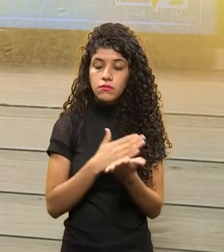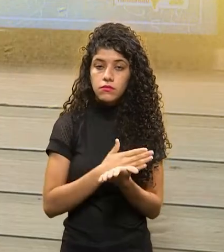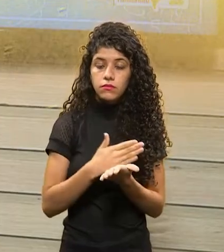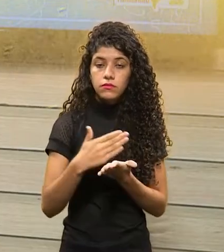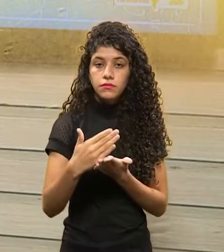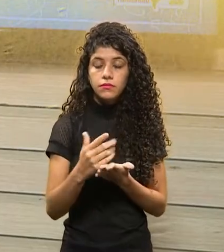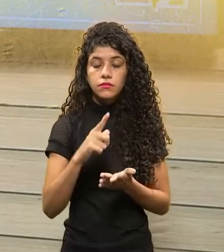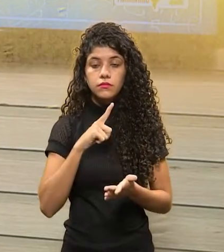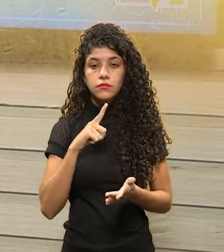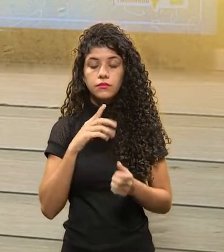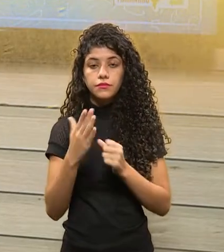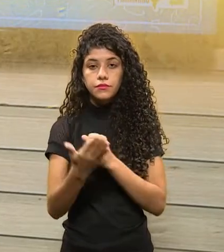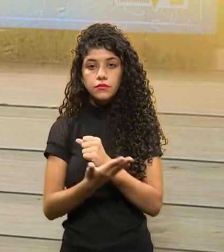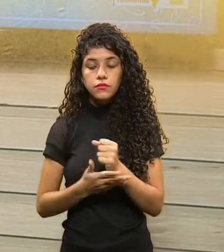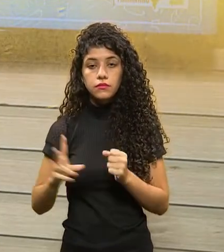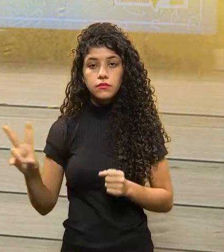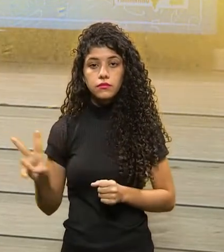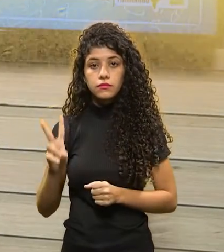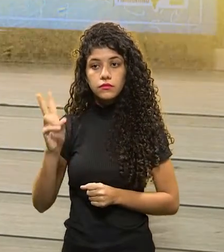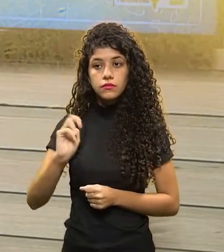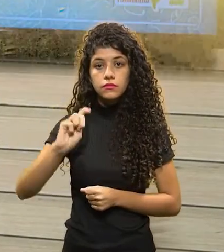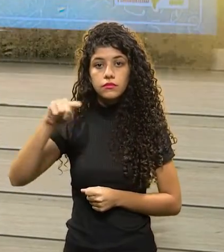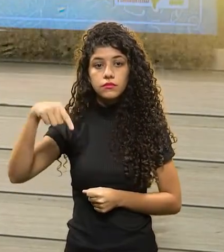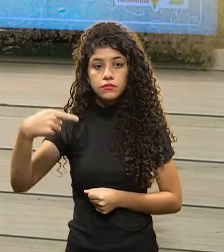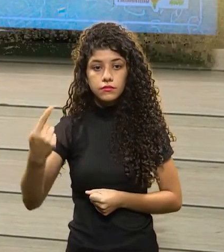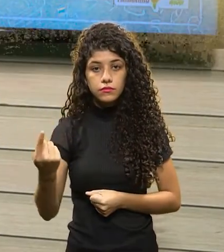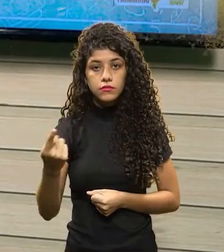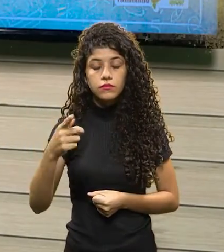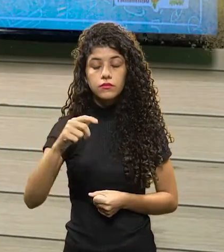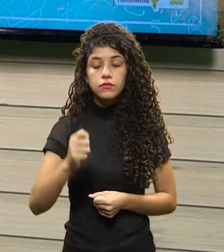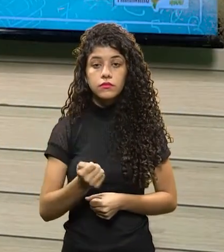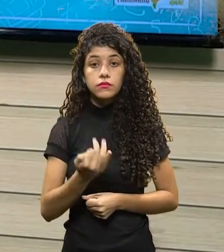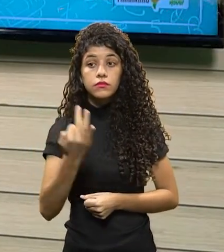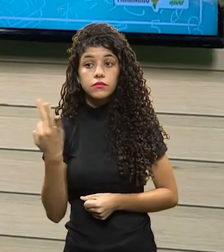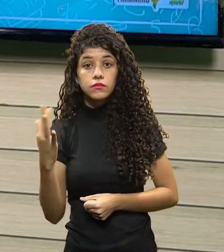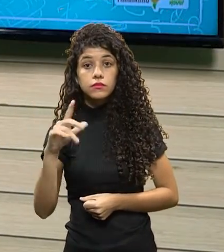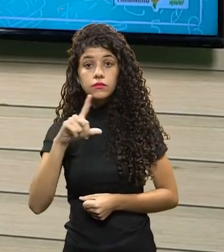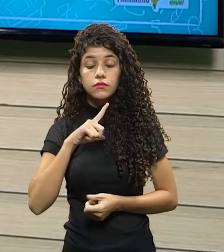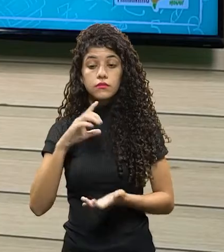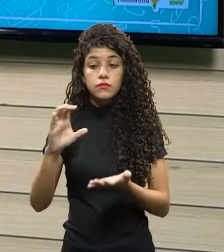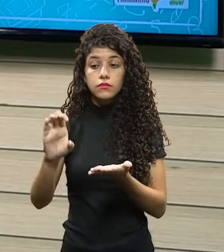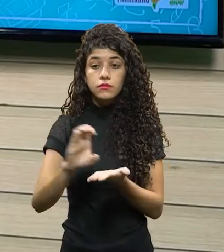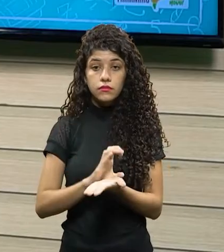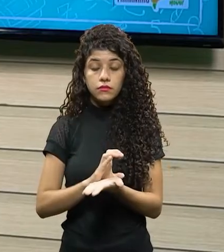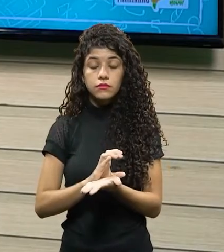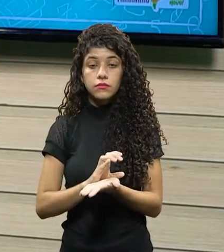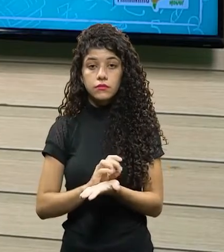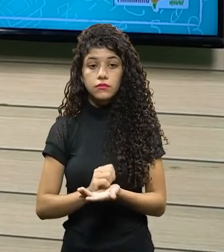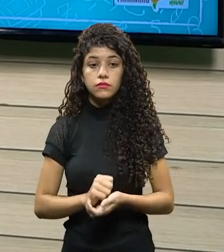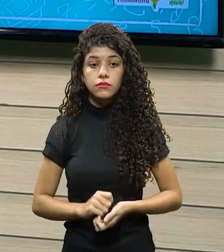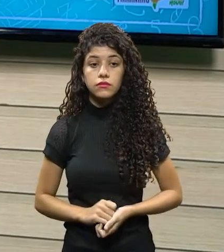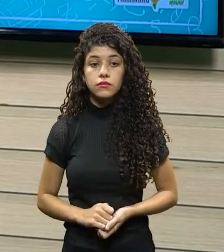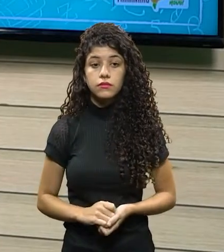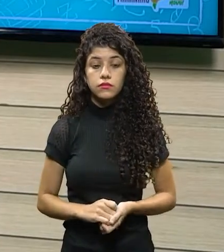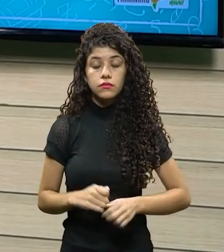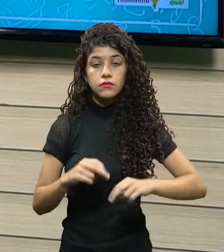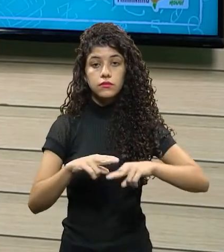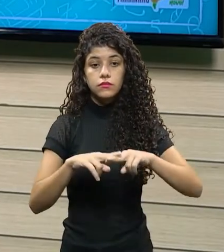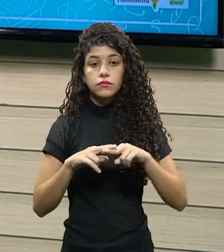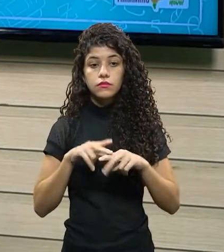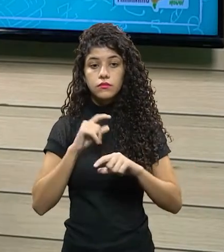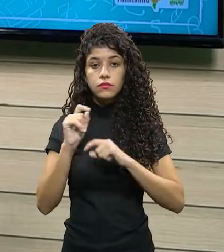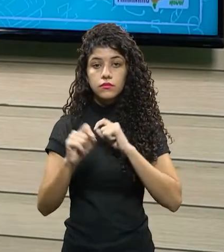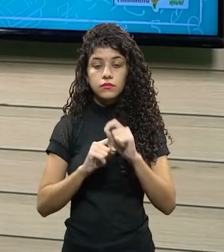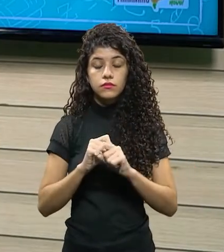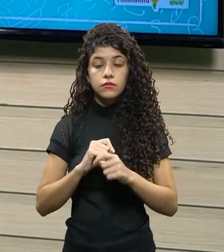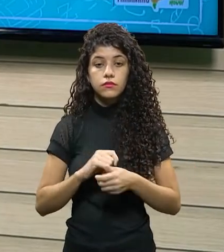ter uma base de valor para após colocar quanto quer ganhar, que é justamente a sua margem de lucro. E por isso que as empresas devem